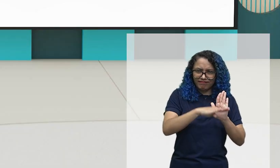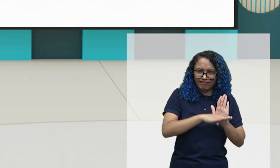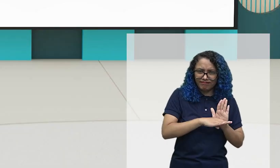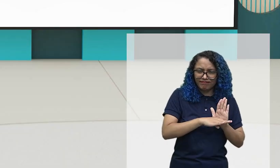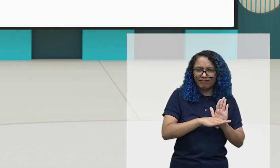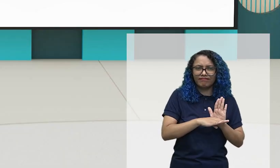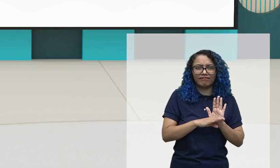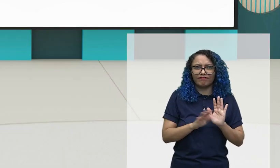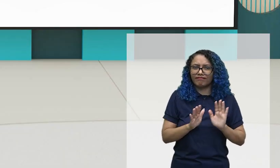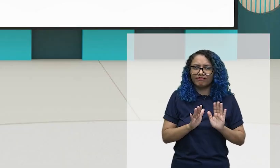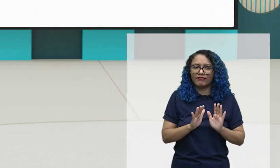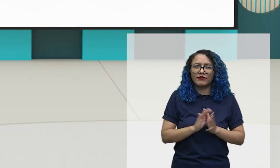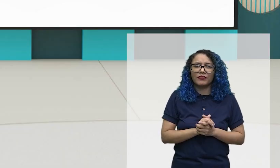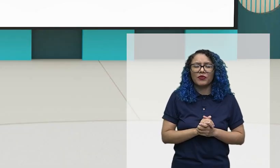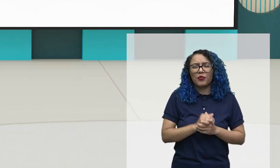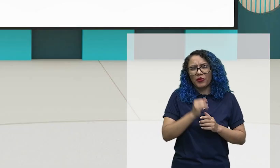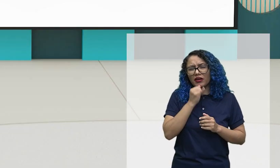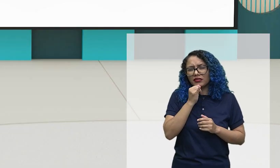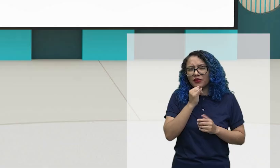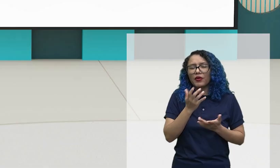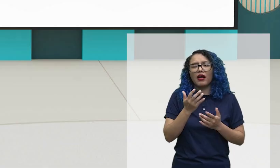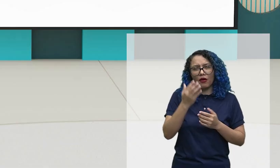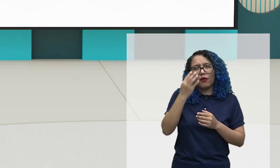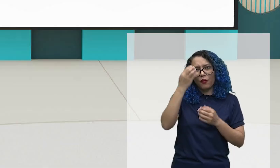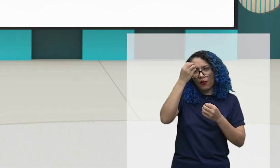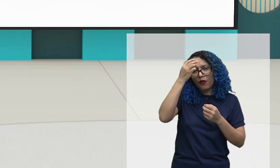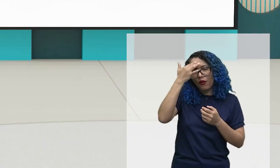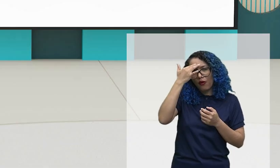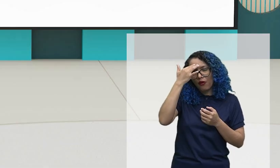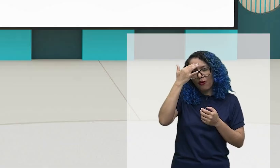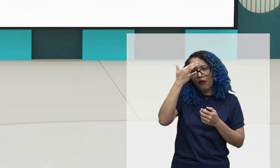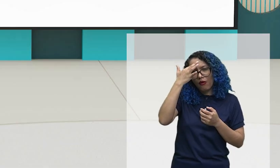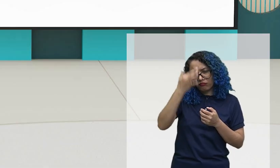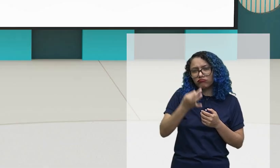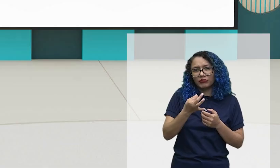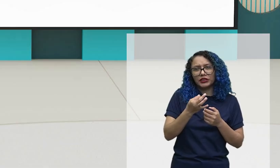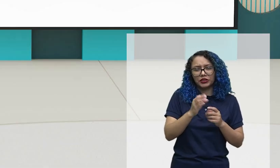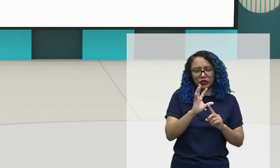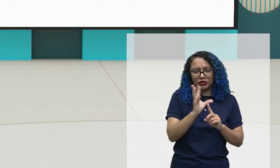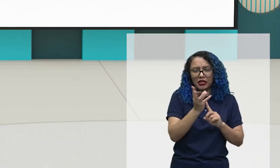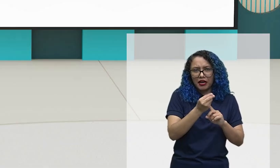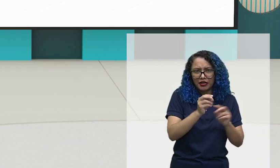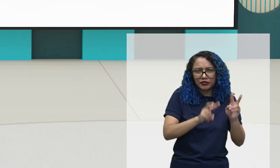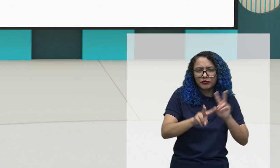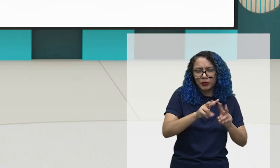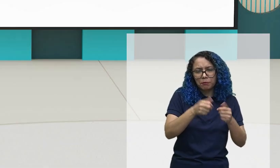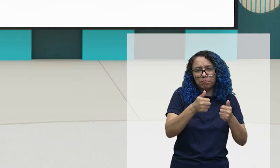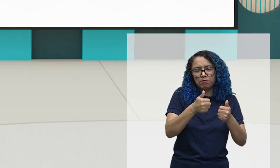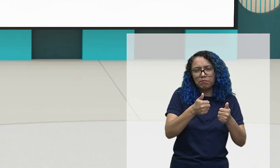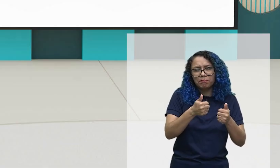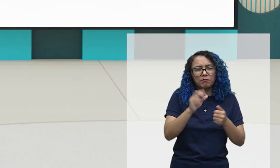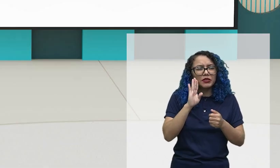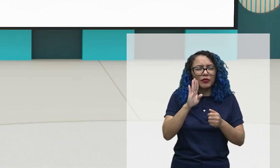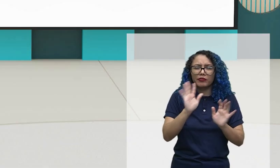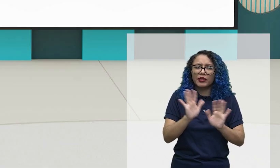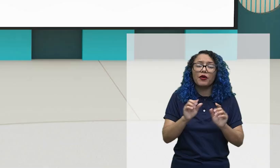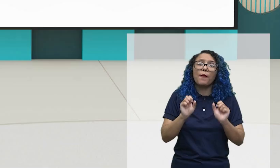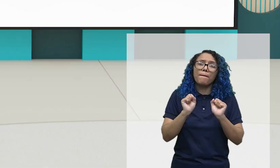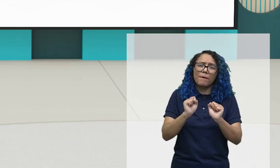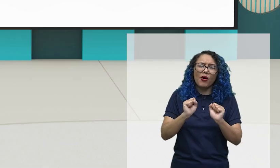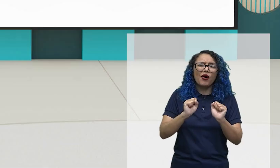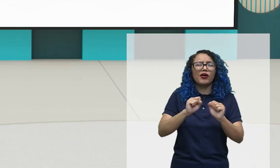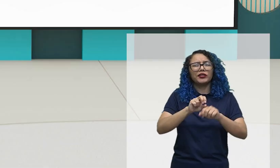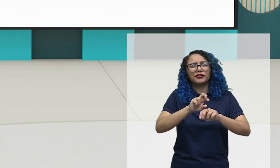aquela fluência em que eu consigo entender o que é artes visuais, ao entender as principais linguagens artísticas.